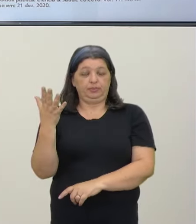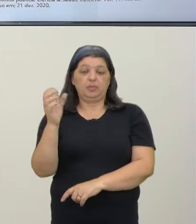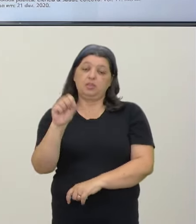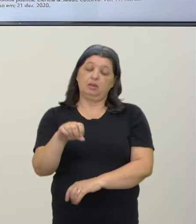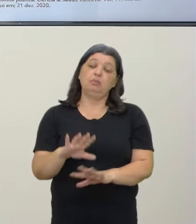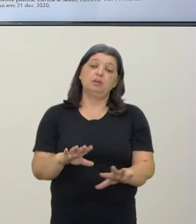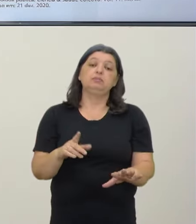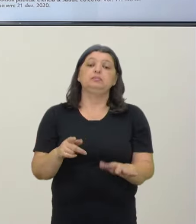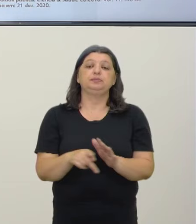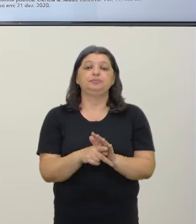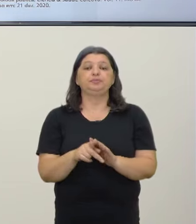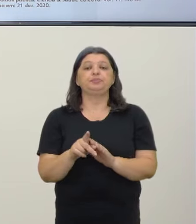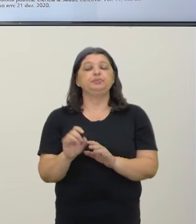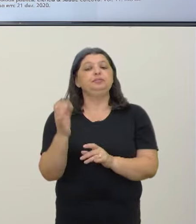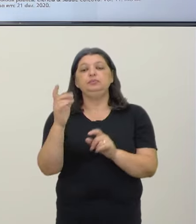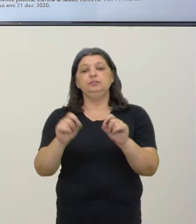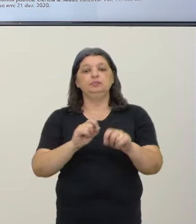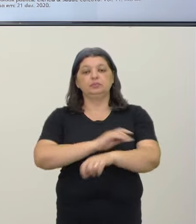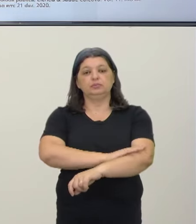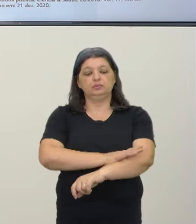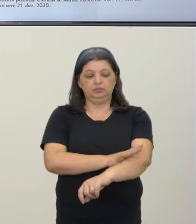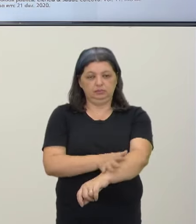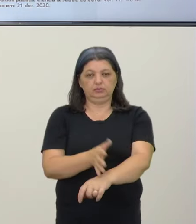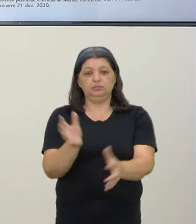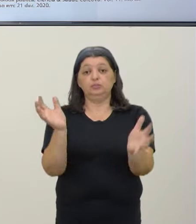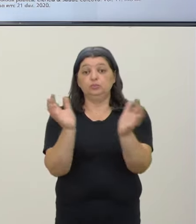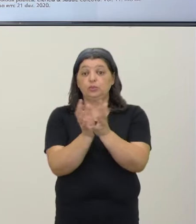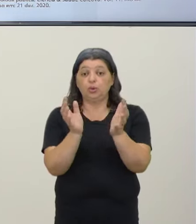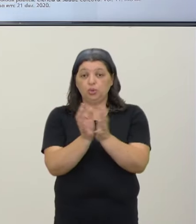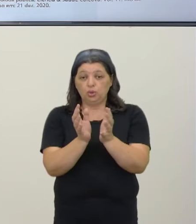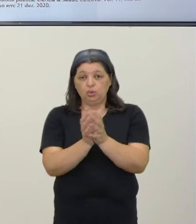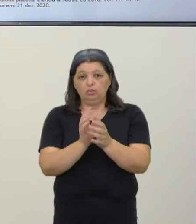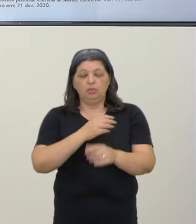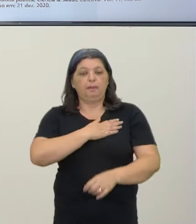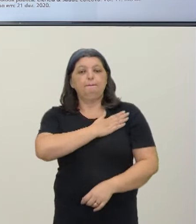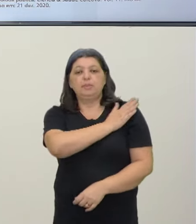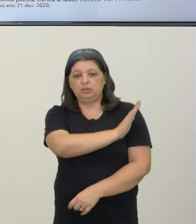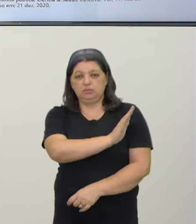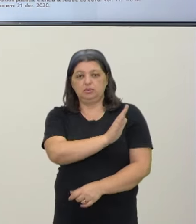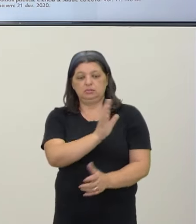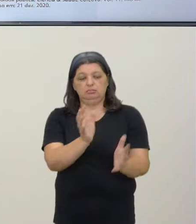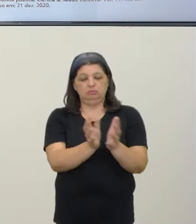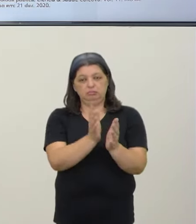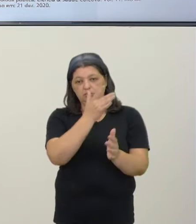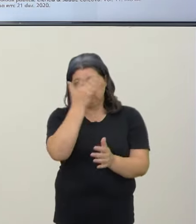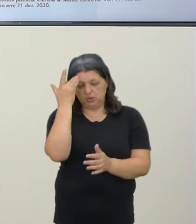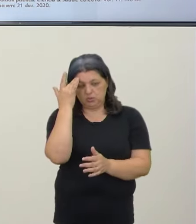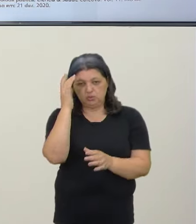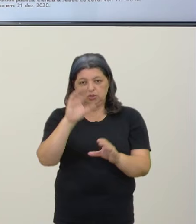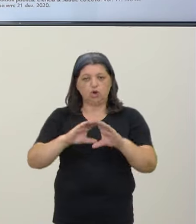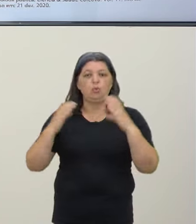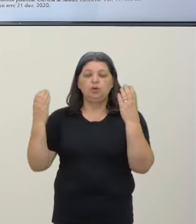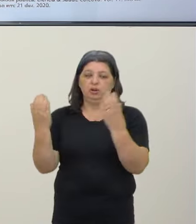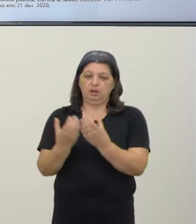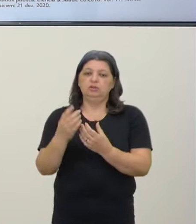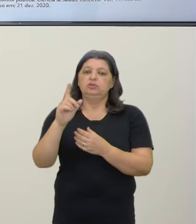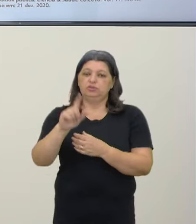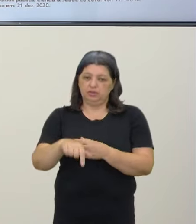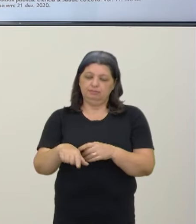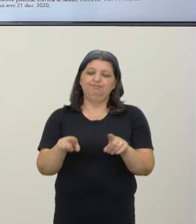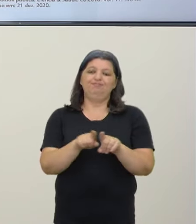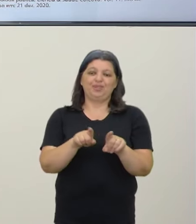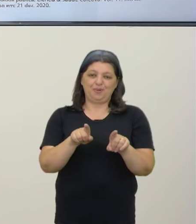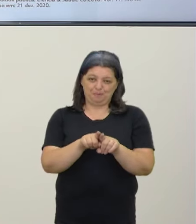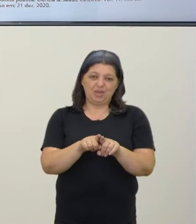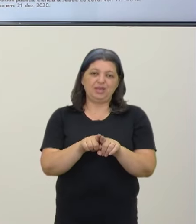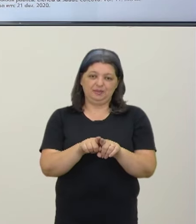Mas o racismo ele é contra um grupo, né, um tipo de preconceito contra um grupo de pessoas, contra uma comunidade. Então, isso também se